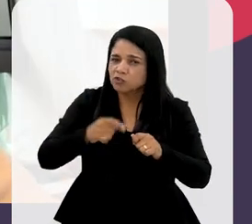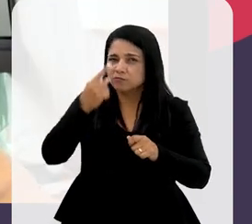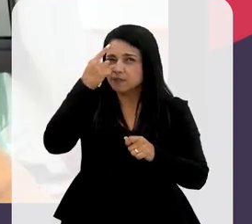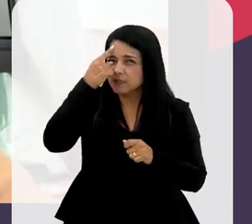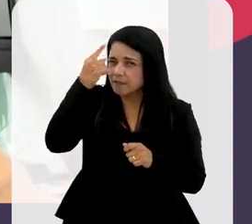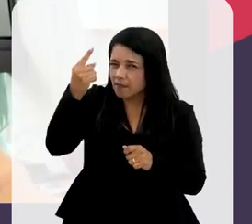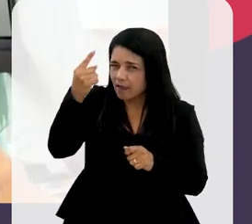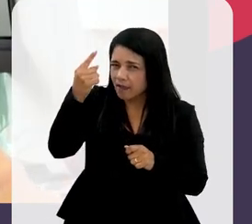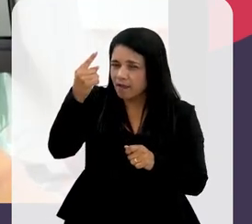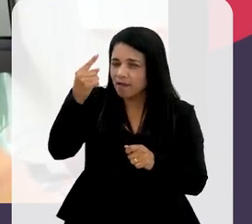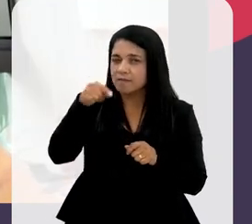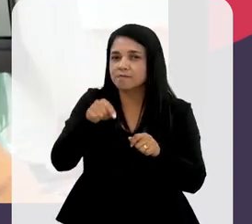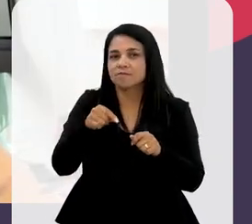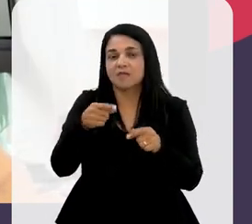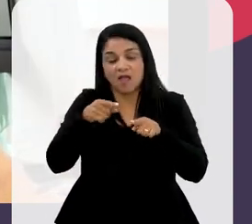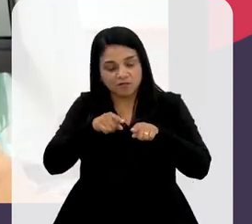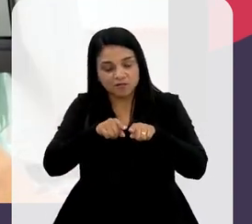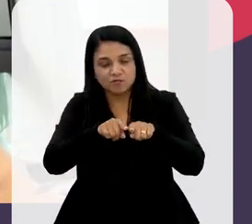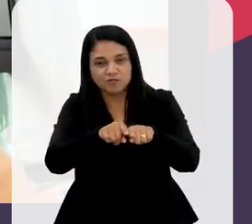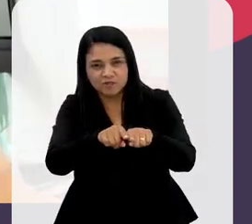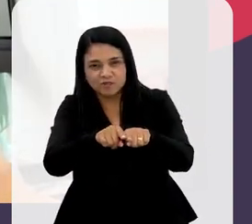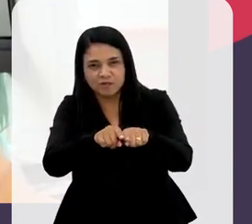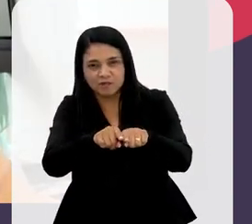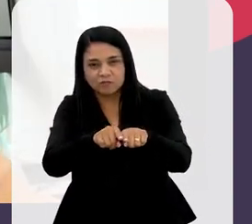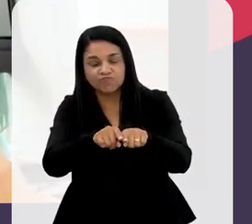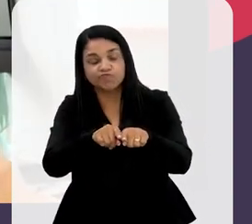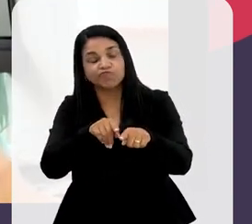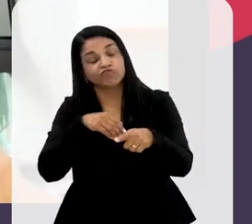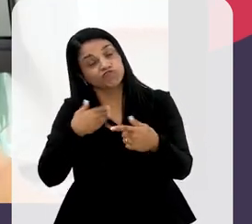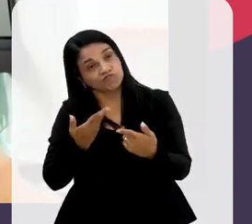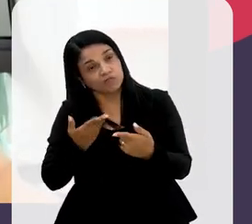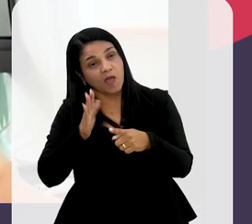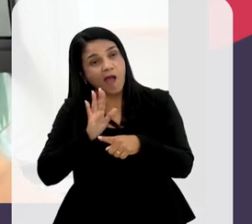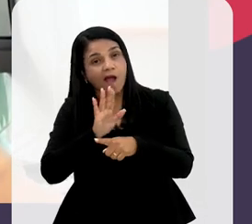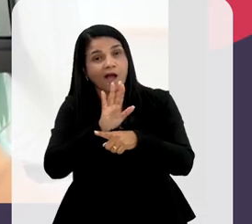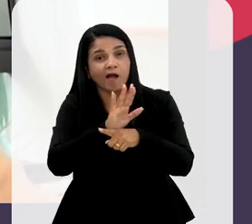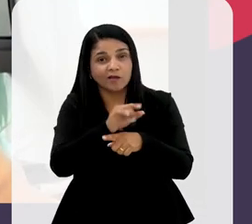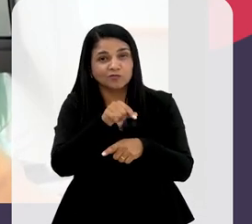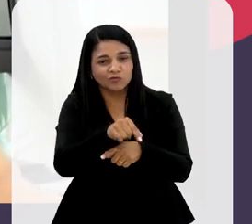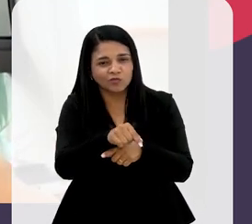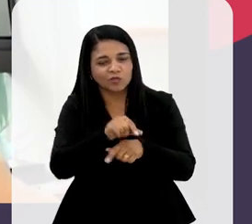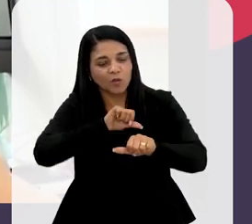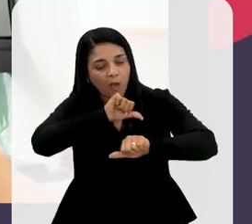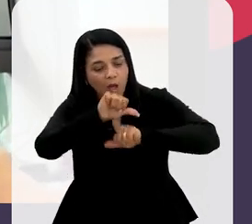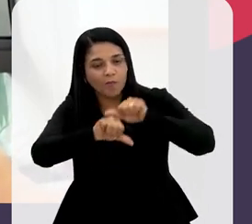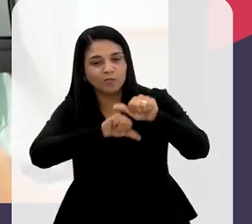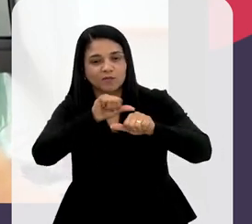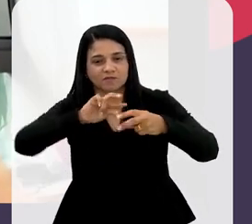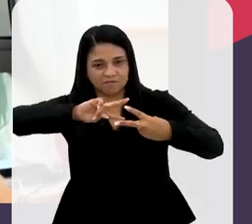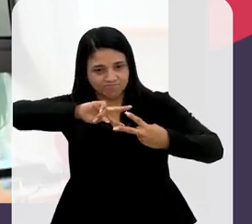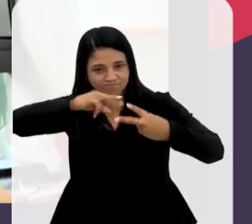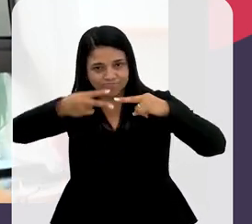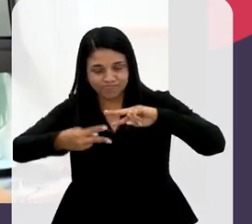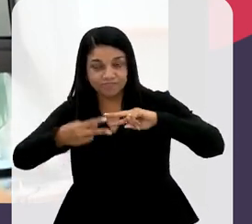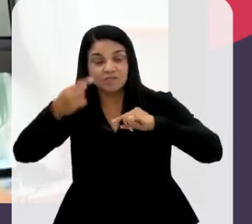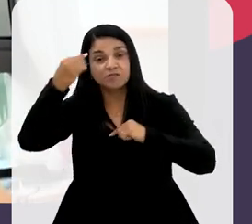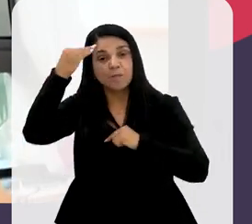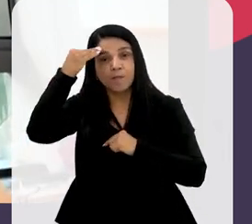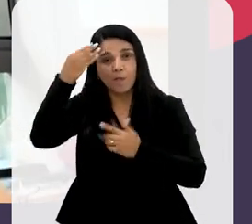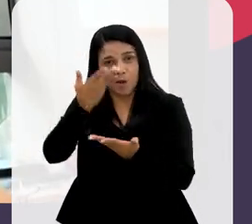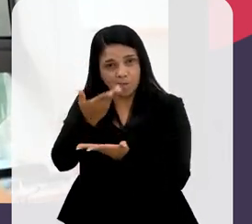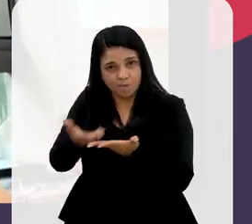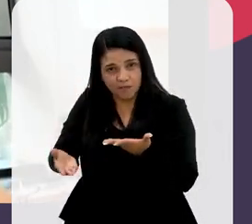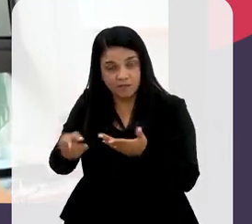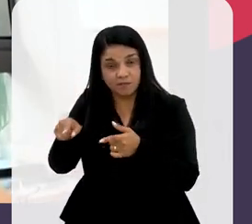essa alteração, esse polimorfismo, estaria associado, talvez, contribuindo, talvez, para essa alteração de